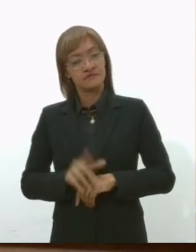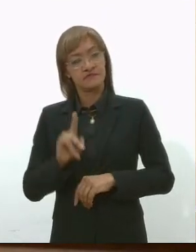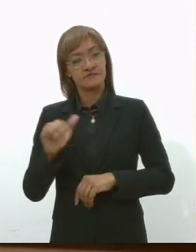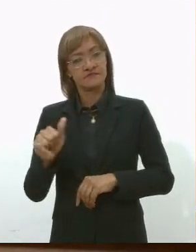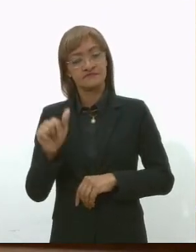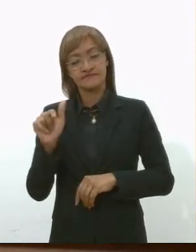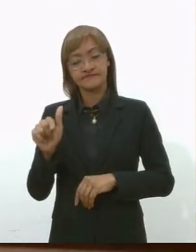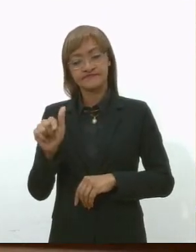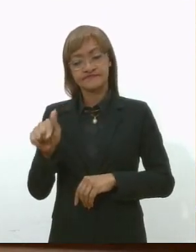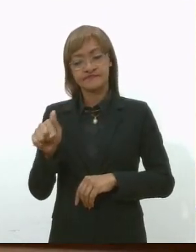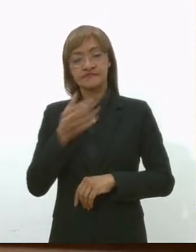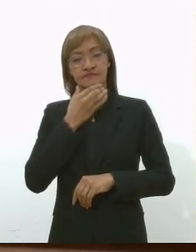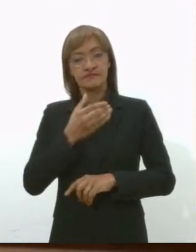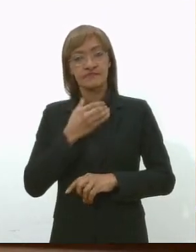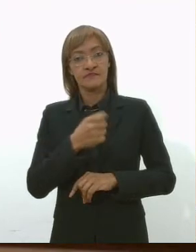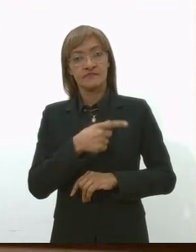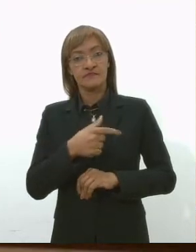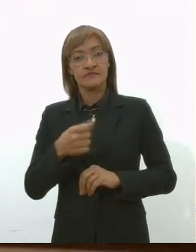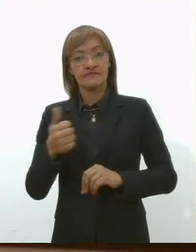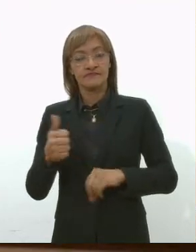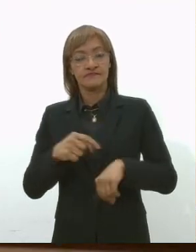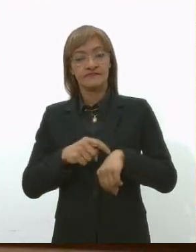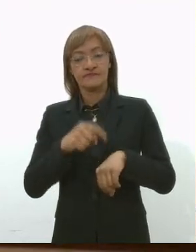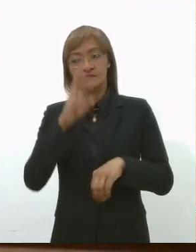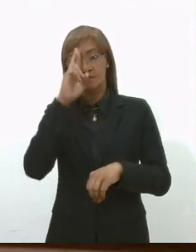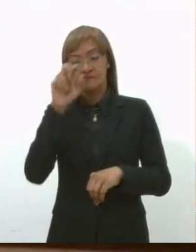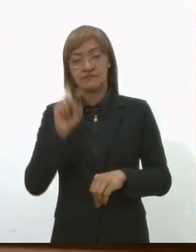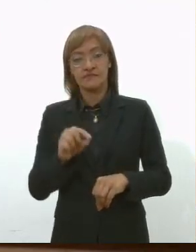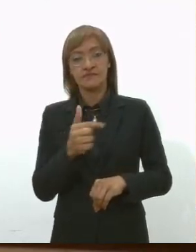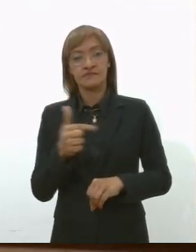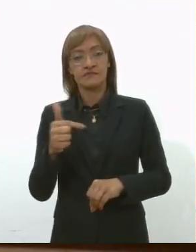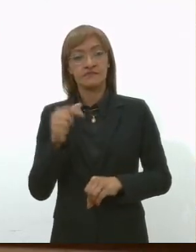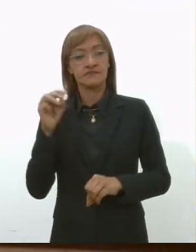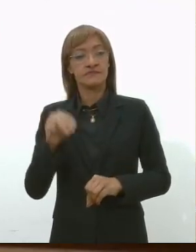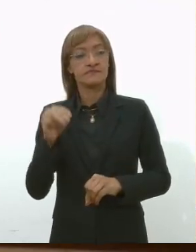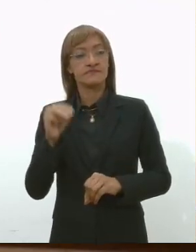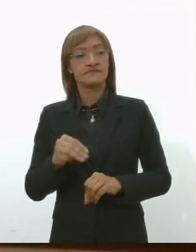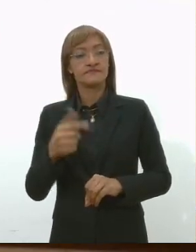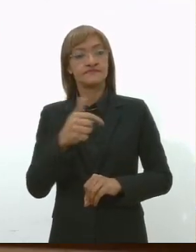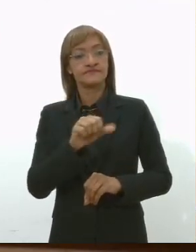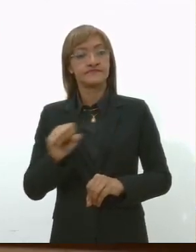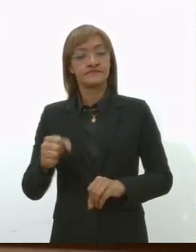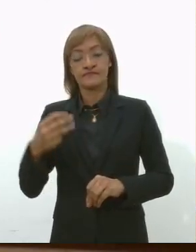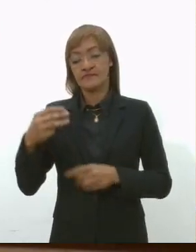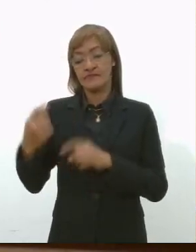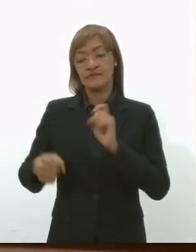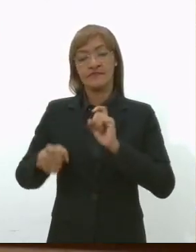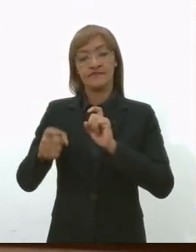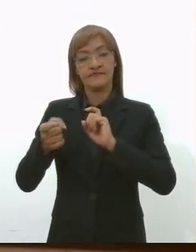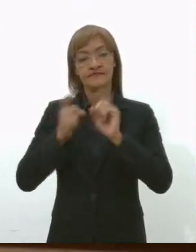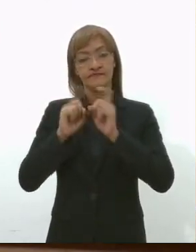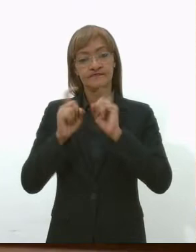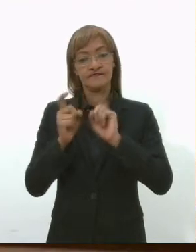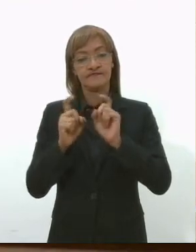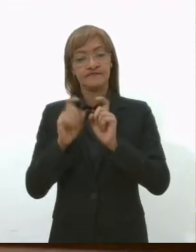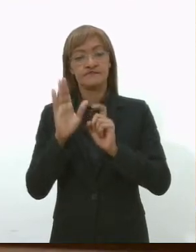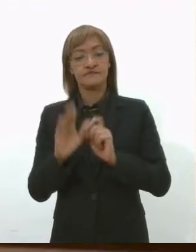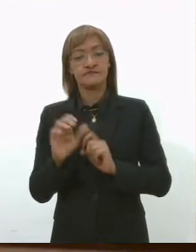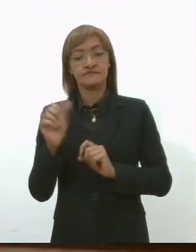7 de dezembro de 2021, às 12 horas e 22 minutos. Segundo período da 3ª Sessão Legislativa, ordinária da